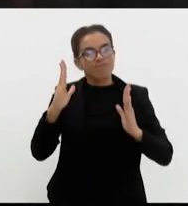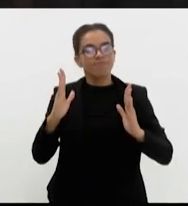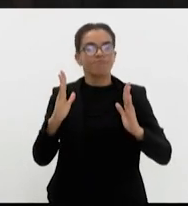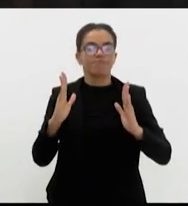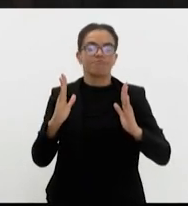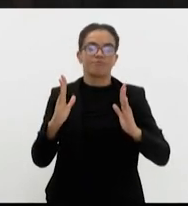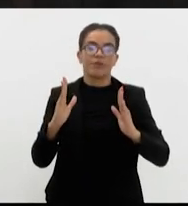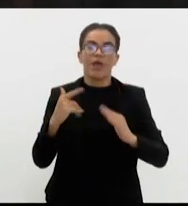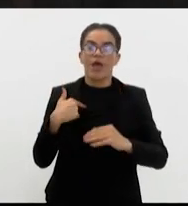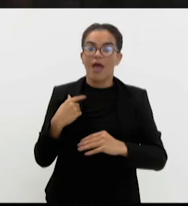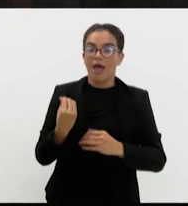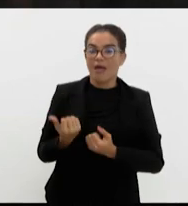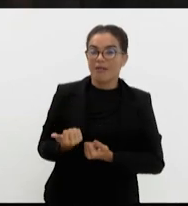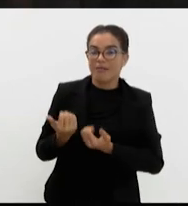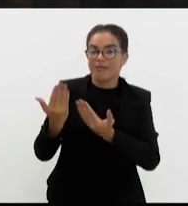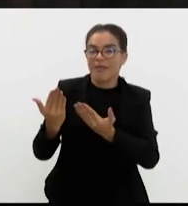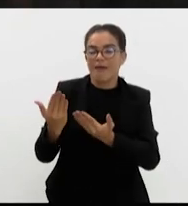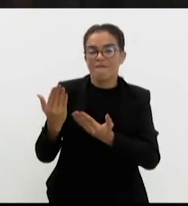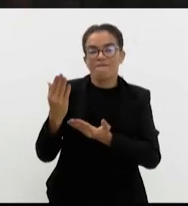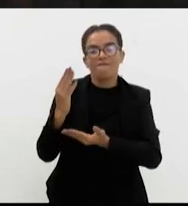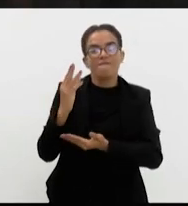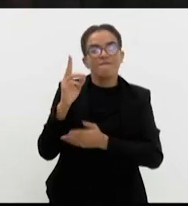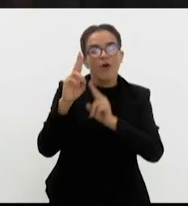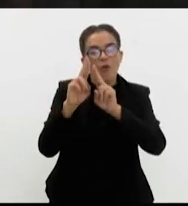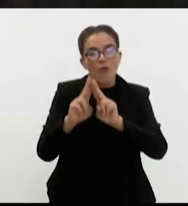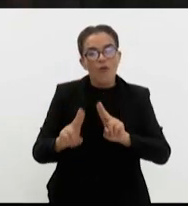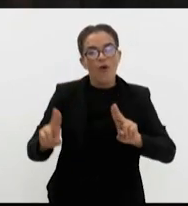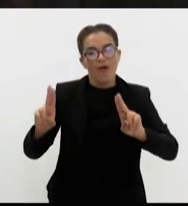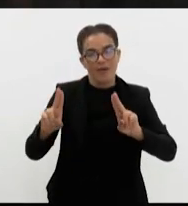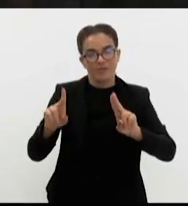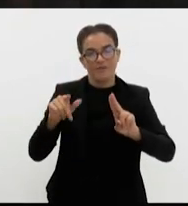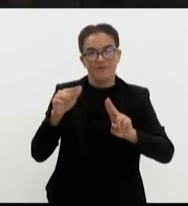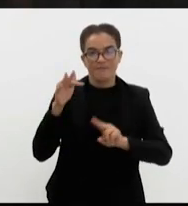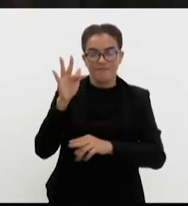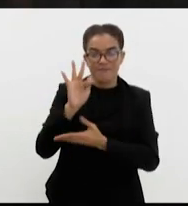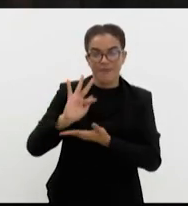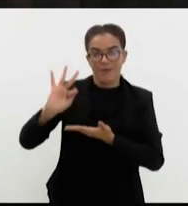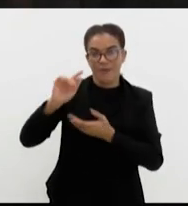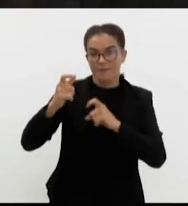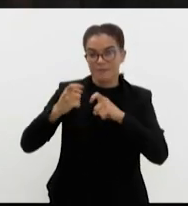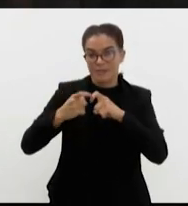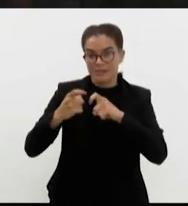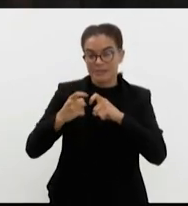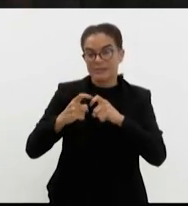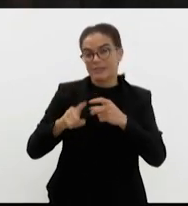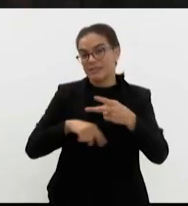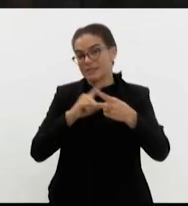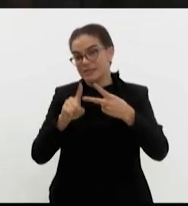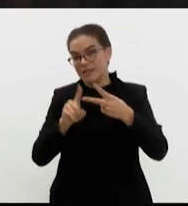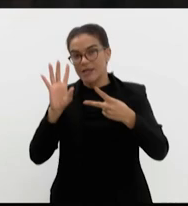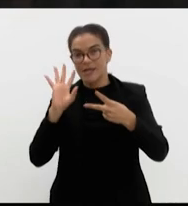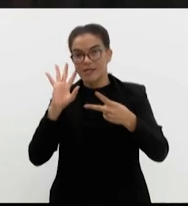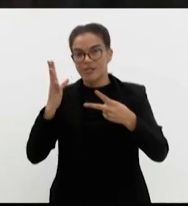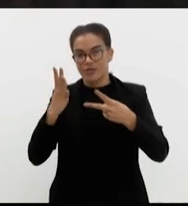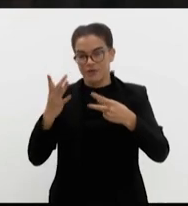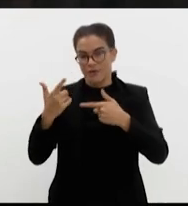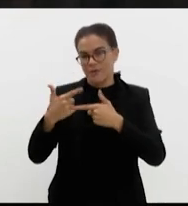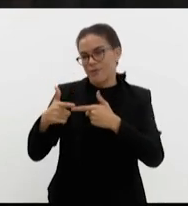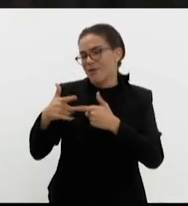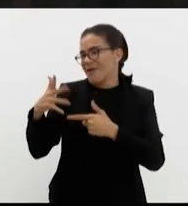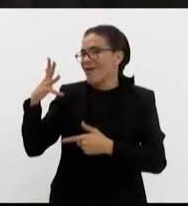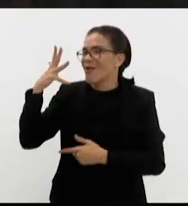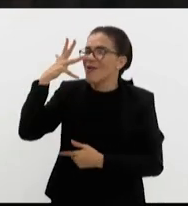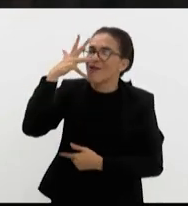levar a Faculdade de Medicina da uer para Cabo Frio que conseguimos conquistar e a outra é resolver o problema daquele lugar